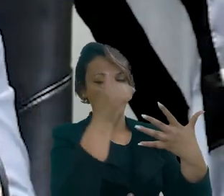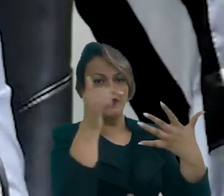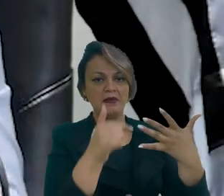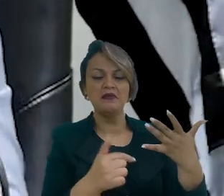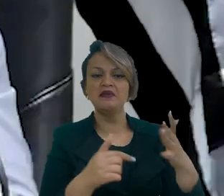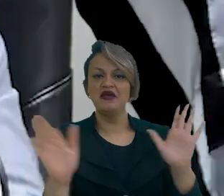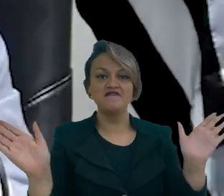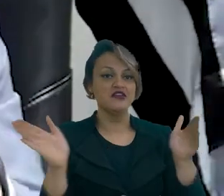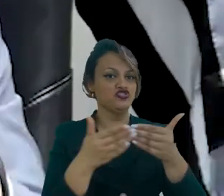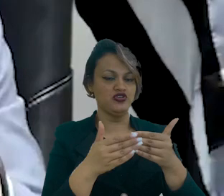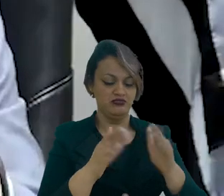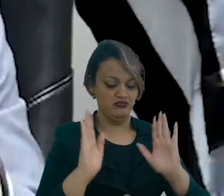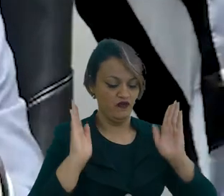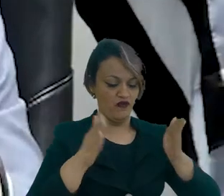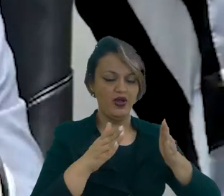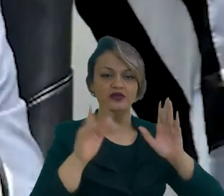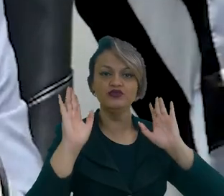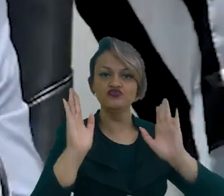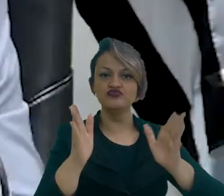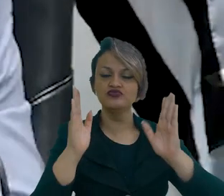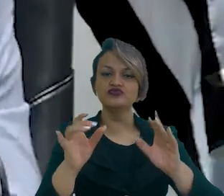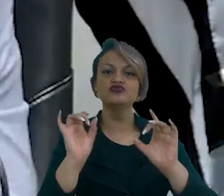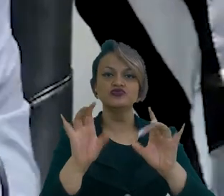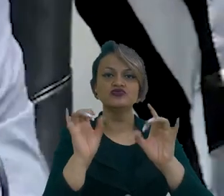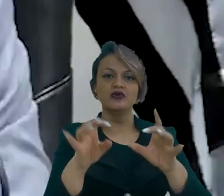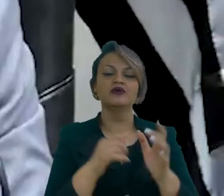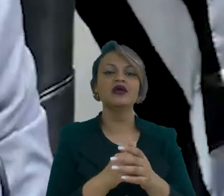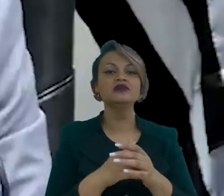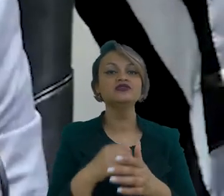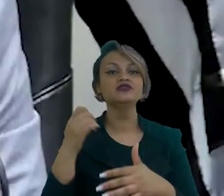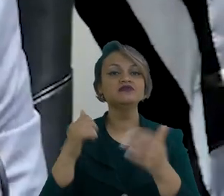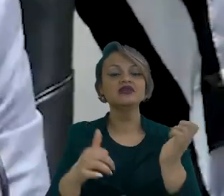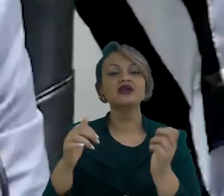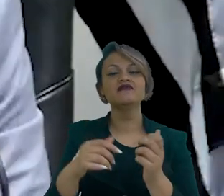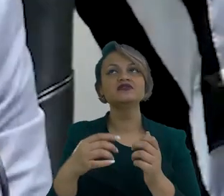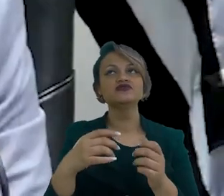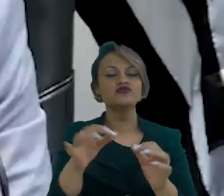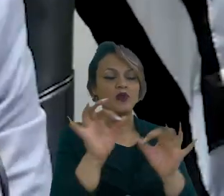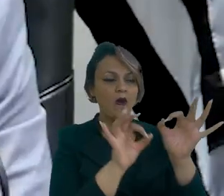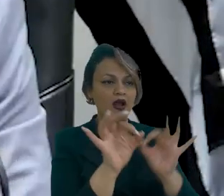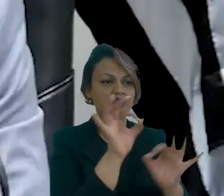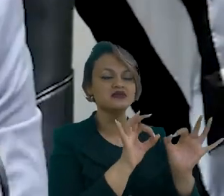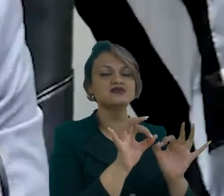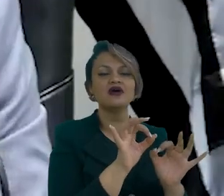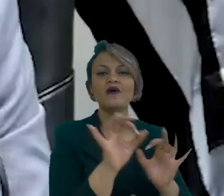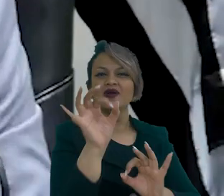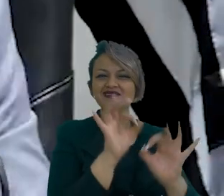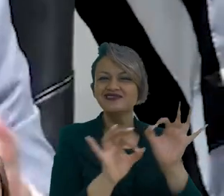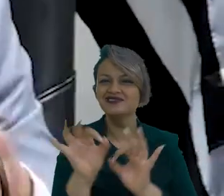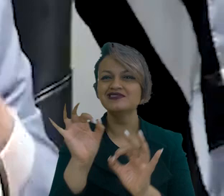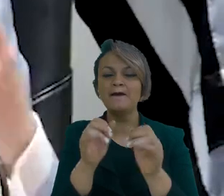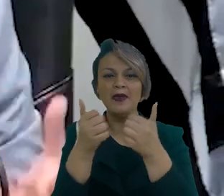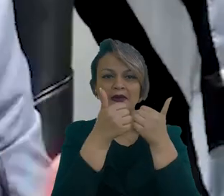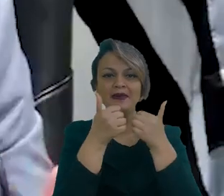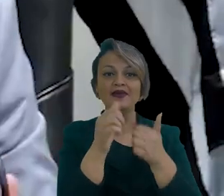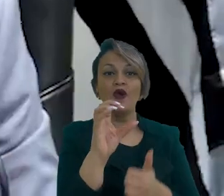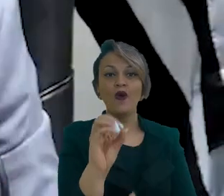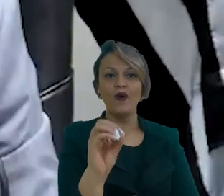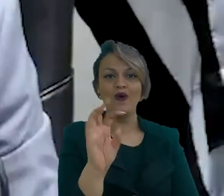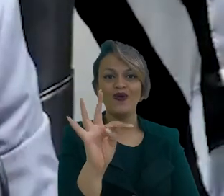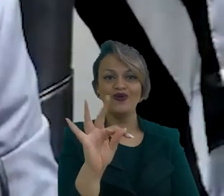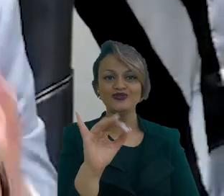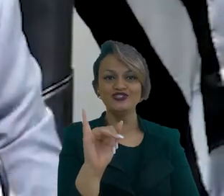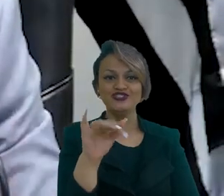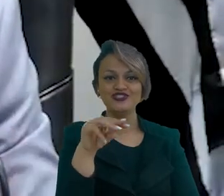determinadas um processo que se denomina técnicamente subsunção não se falava propriamente de otimização hoje você fala muito de